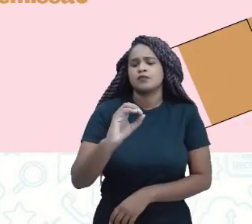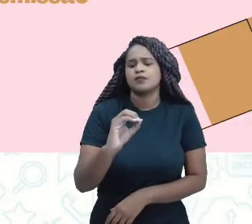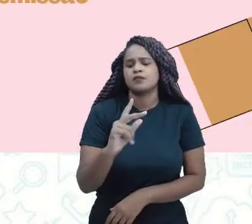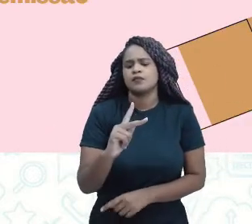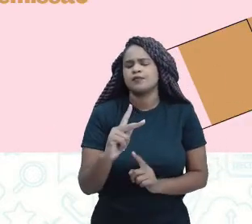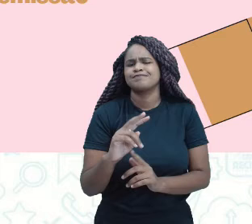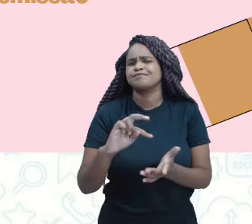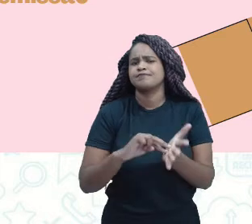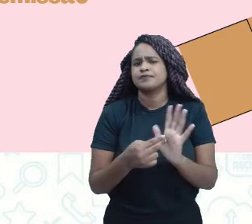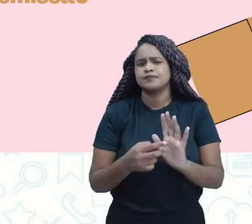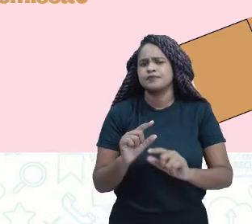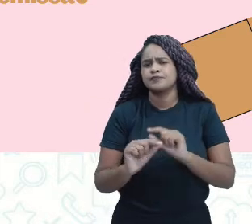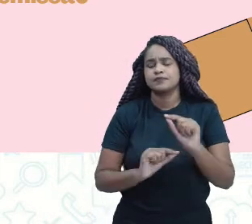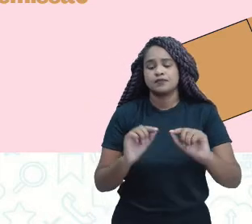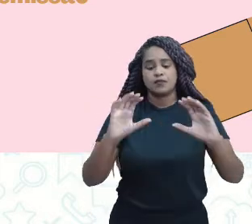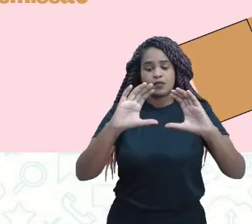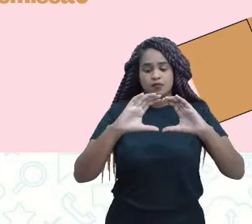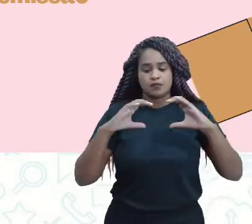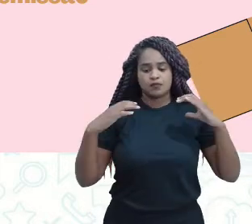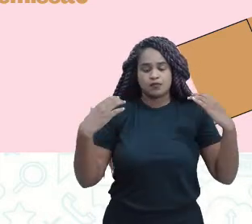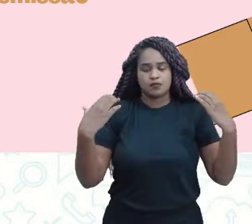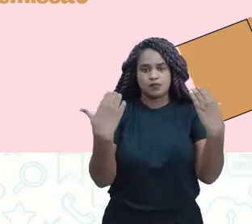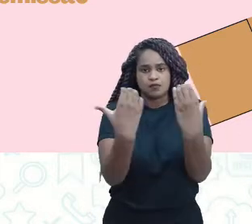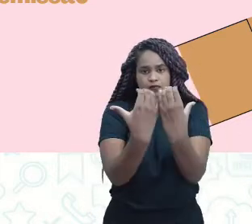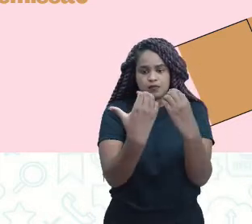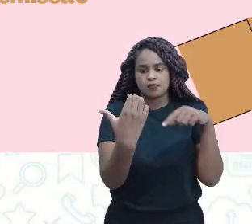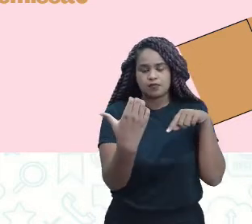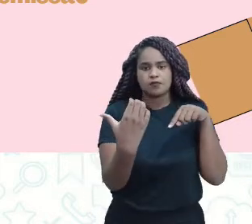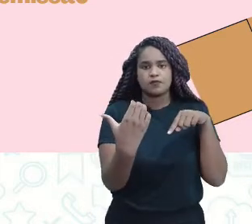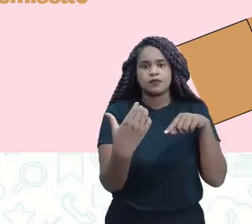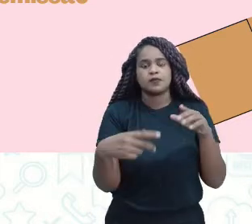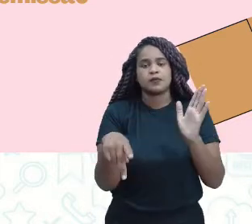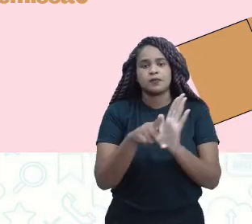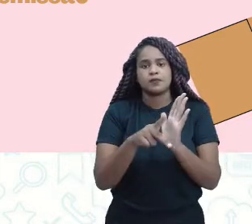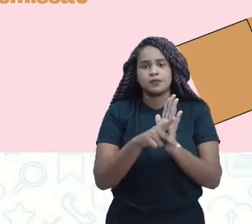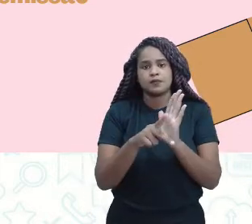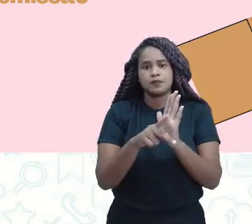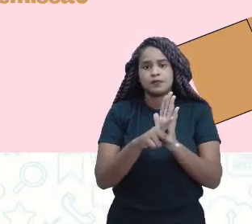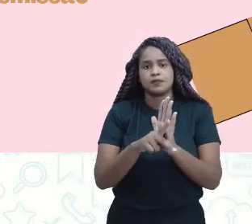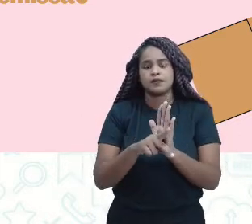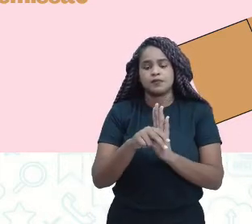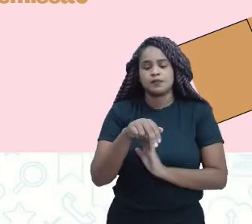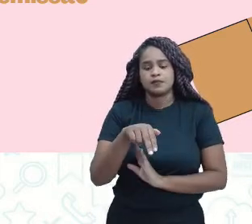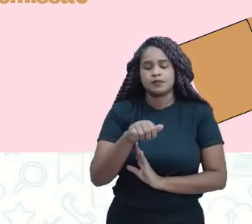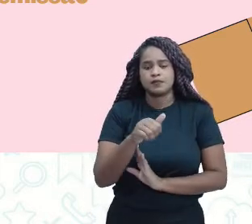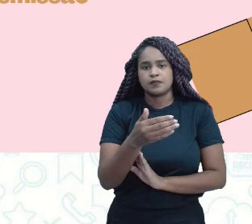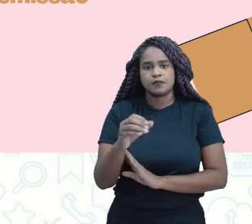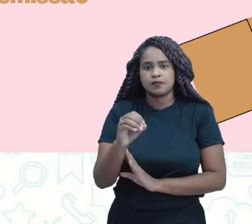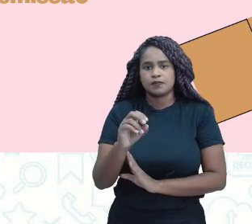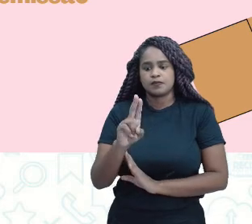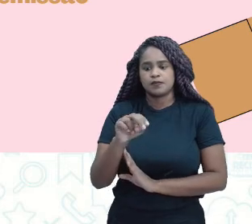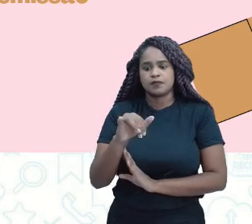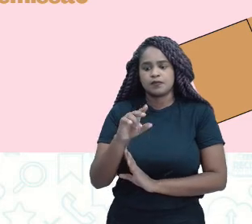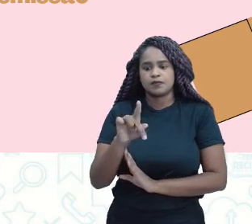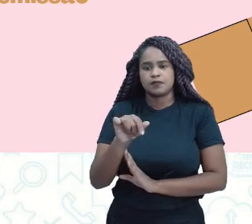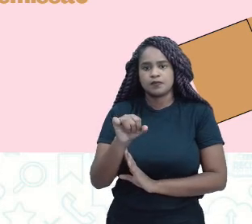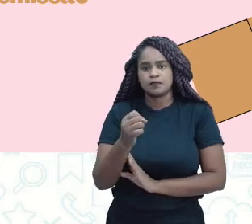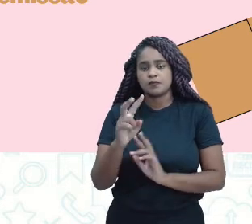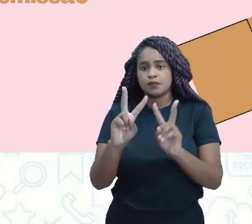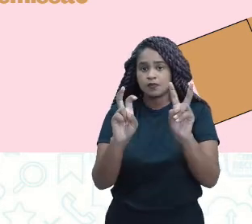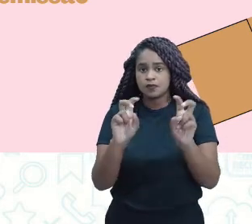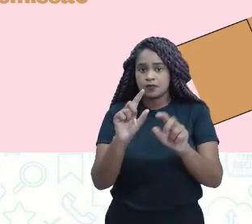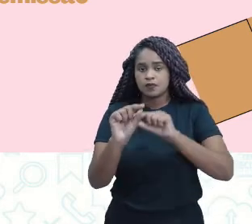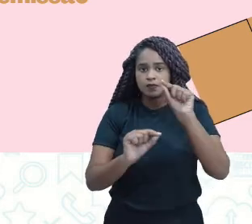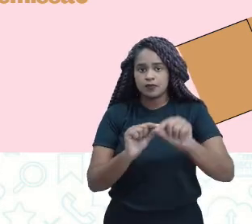a Conferência das Partes da Convenção Quadro das Nações Unidas sobre Mudanças Climáticas. É a